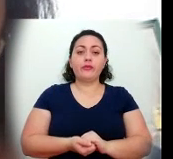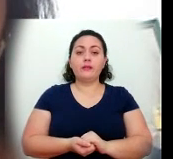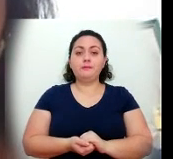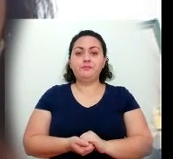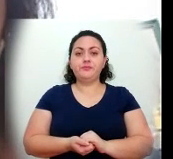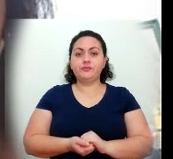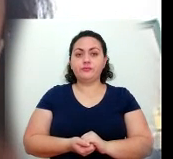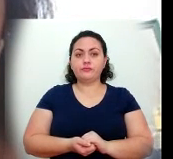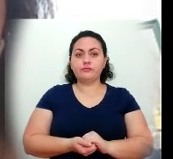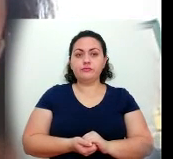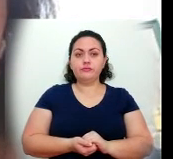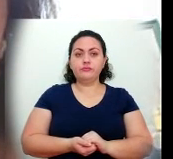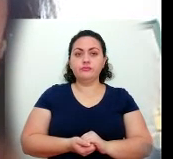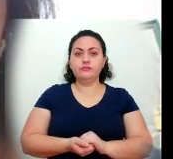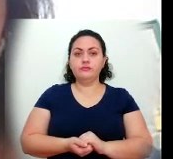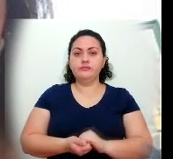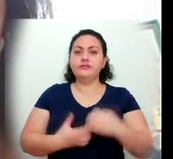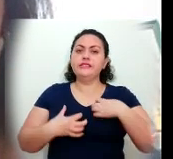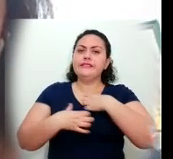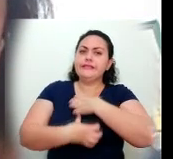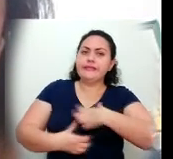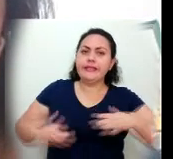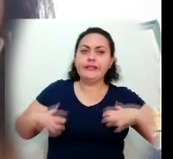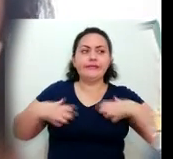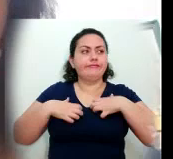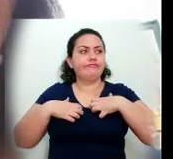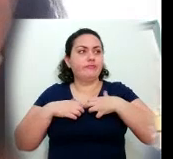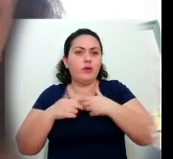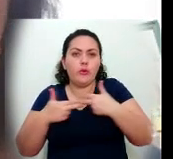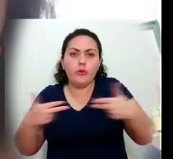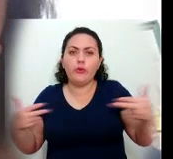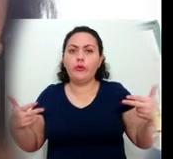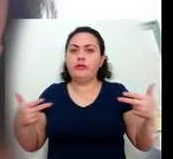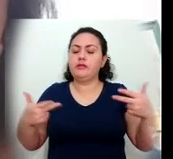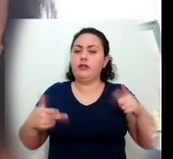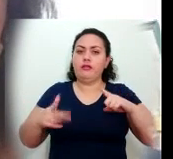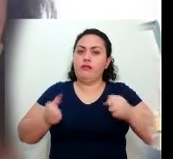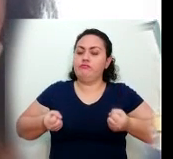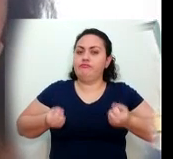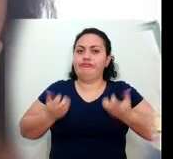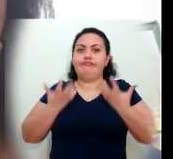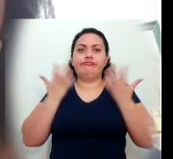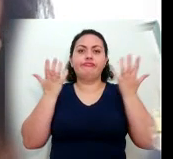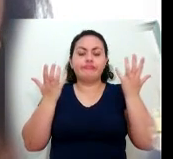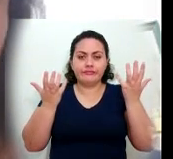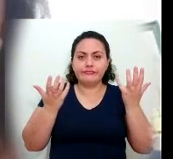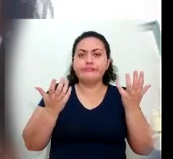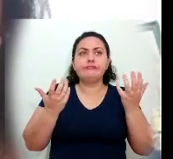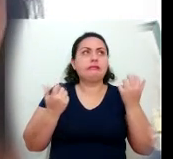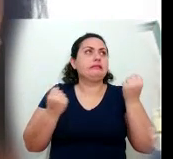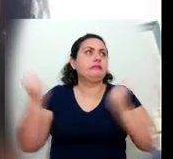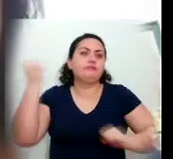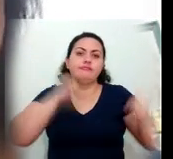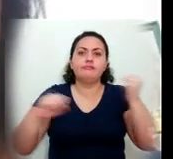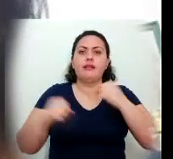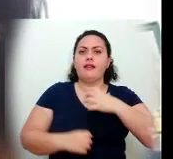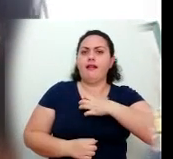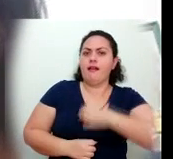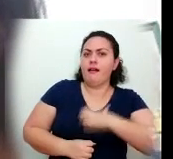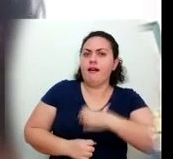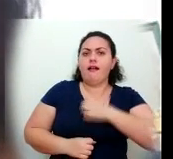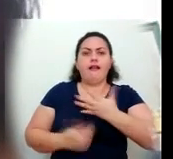os nossos sentimentos assim vão estar aflorados, né? Sentimentos de ansiedade,